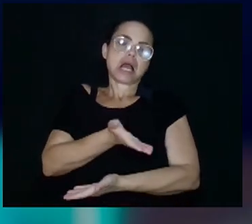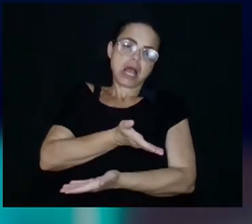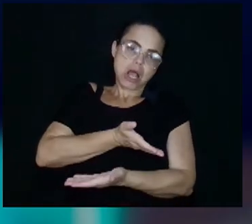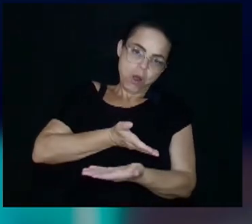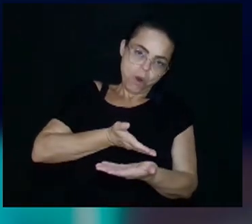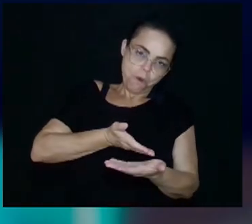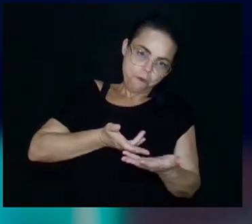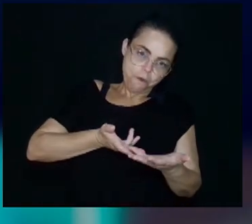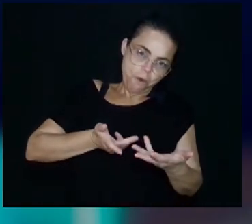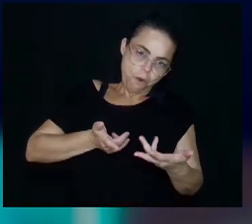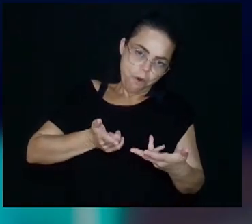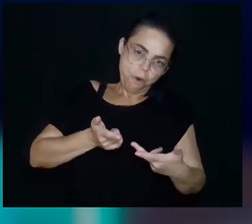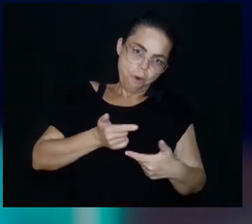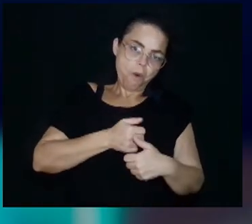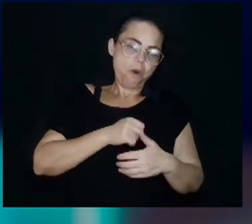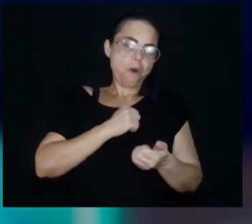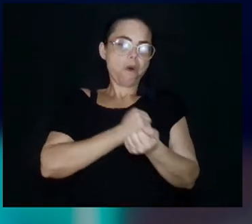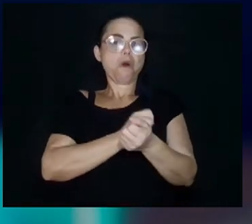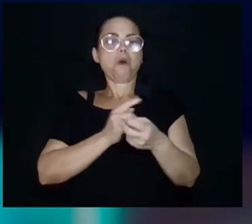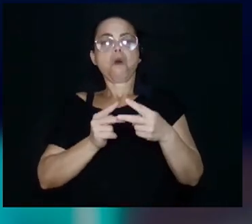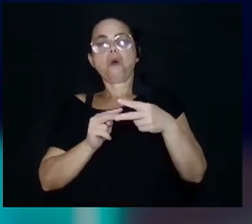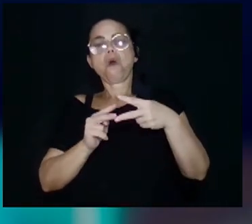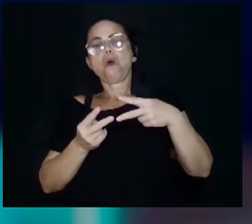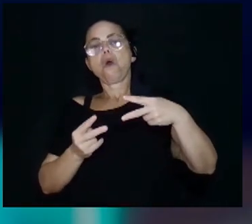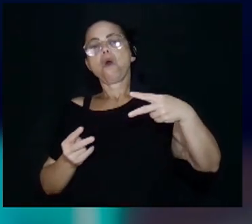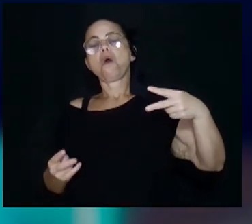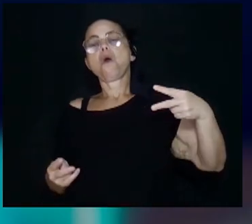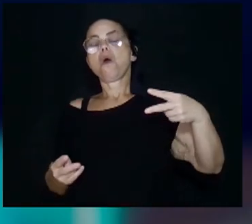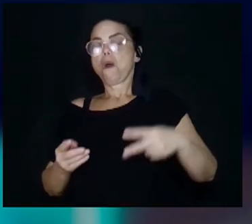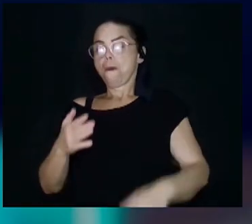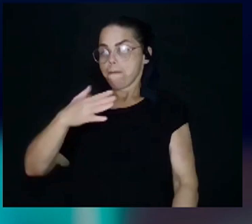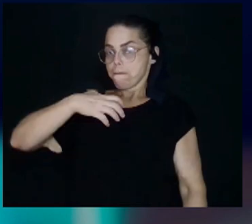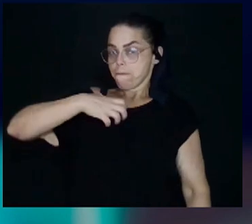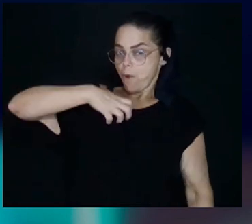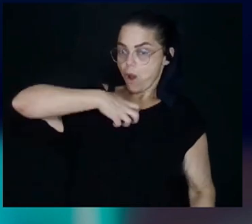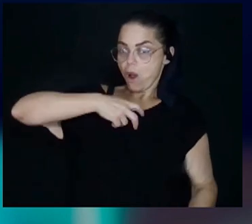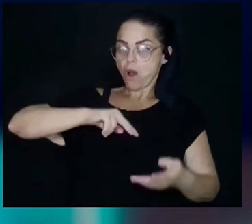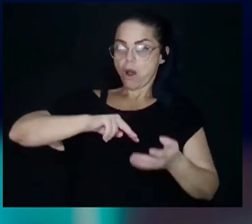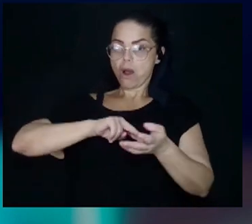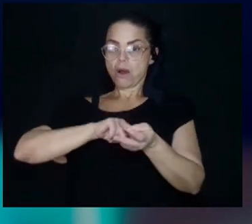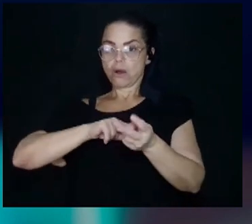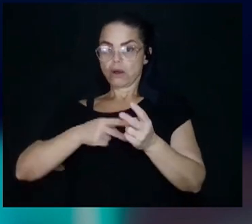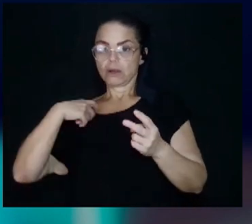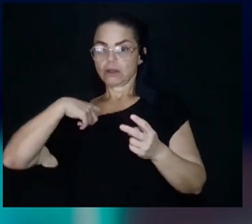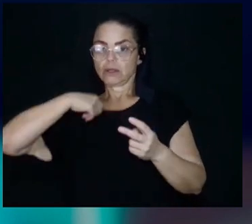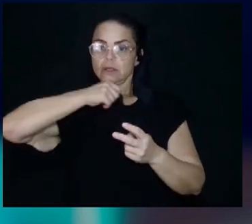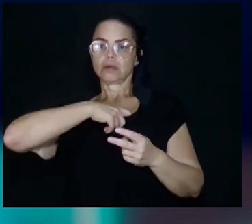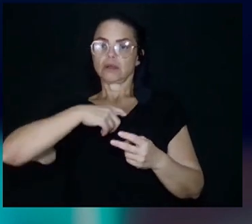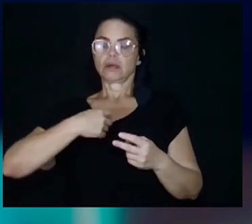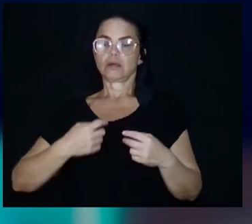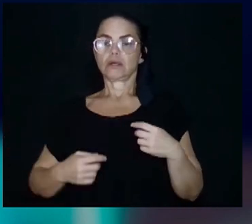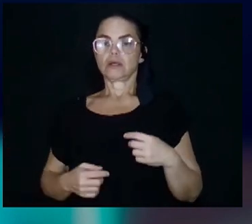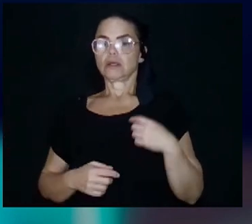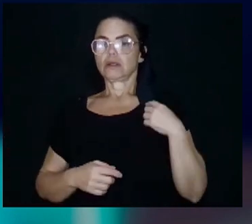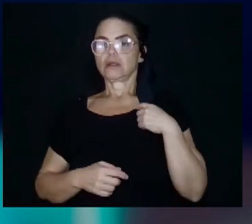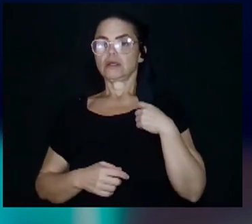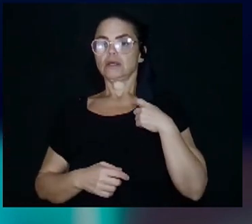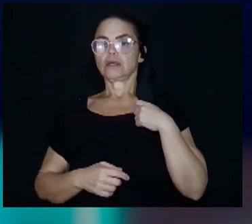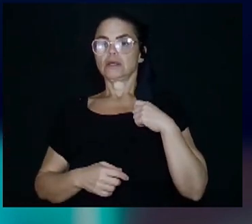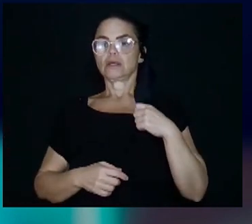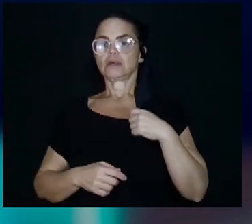o genético de base. Então, o meu genético, ele interage com o meu ambiente, interage com o